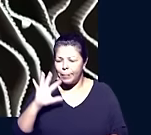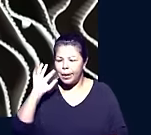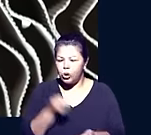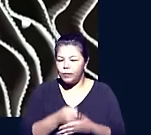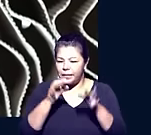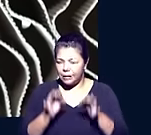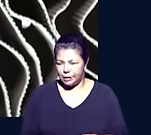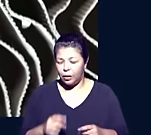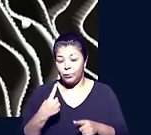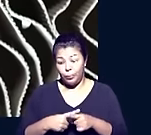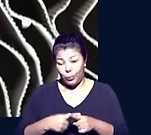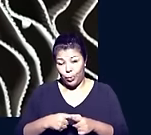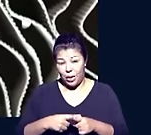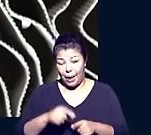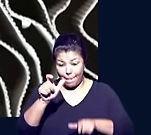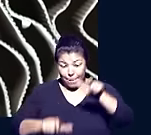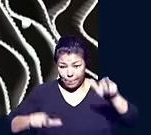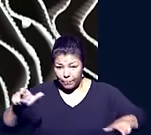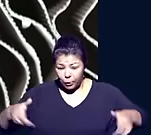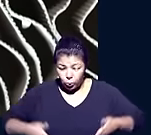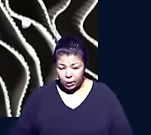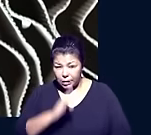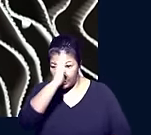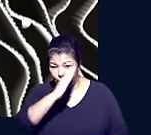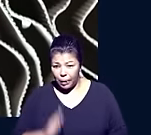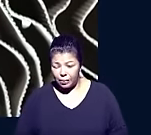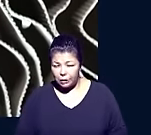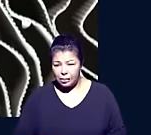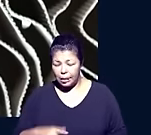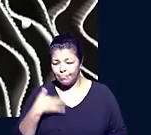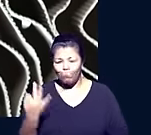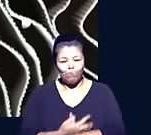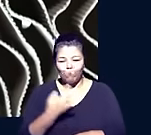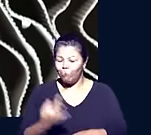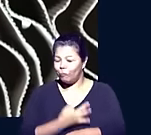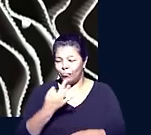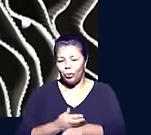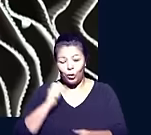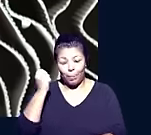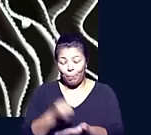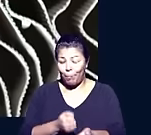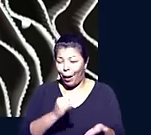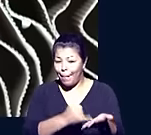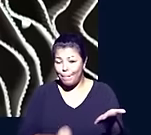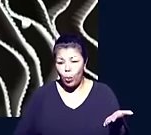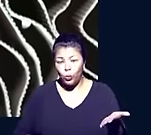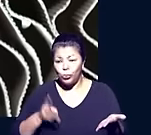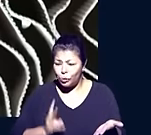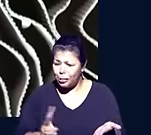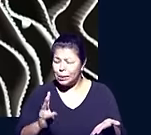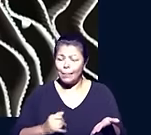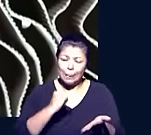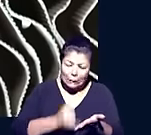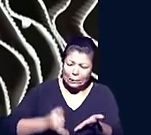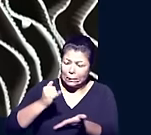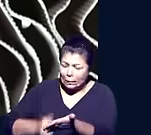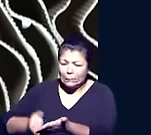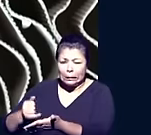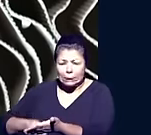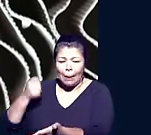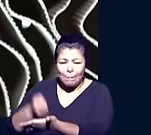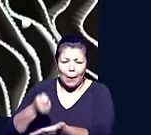média não aguenta mais pagar impostos novos nem ter nenhum sobressalto nas suas programações Como eu disse no